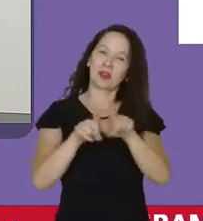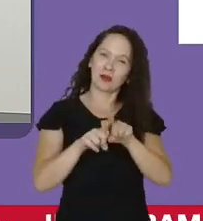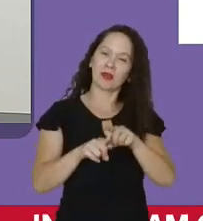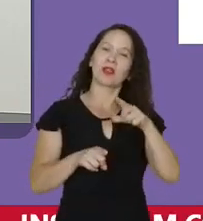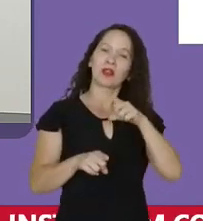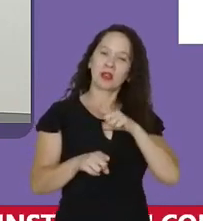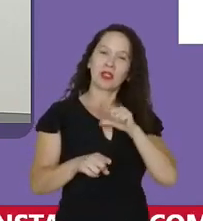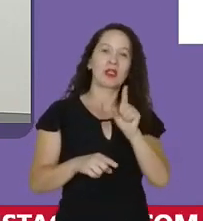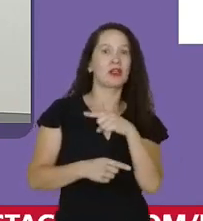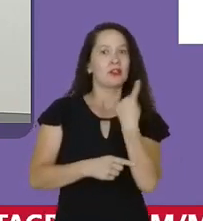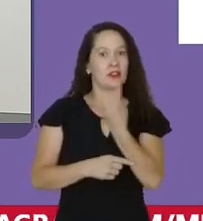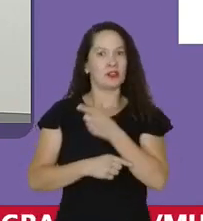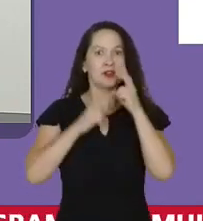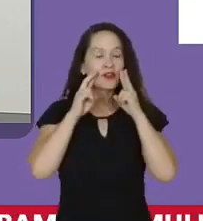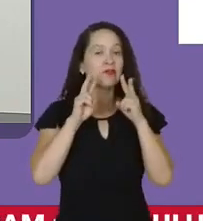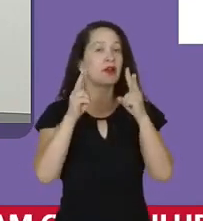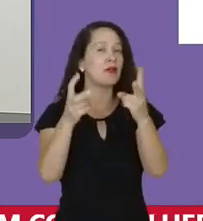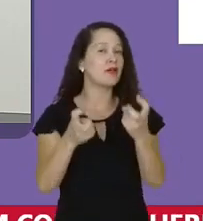também tem